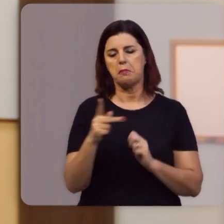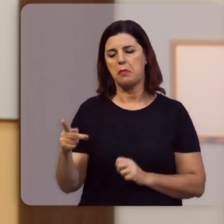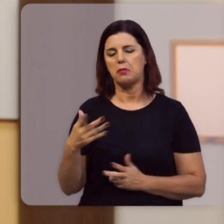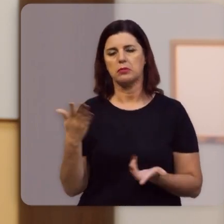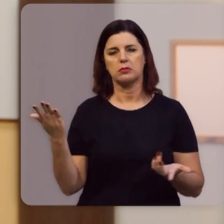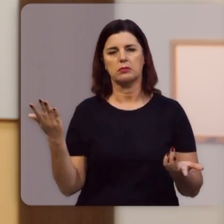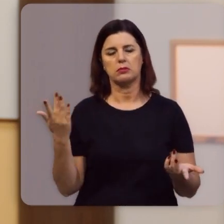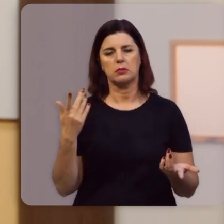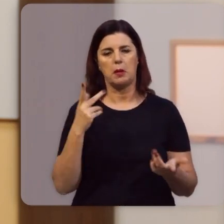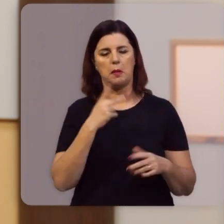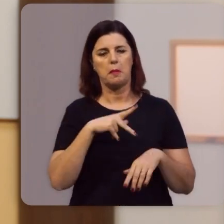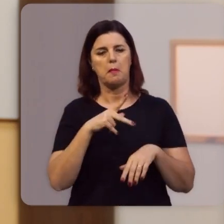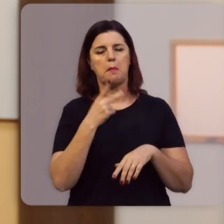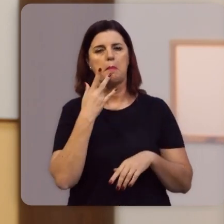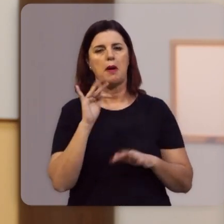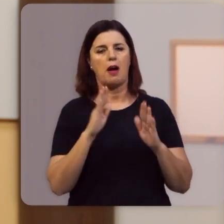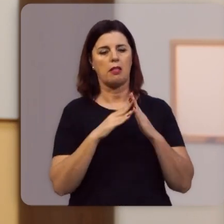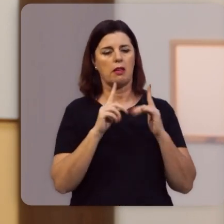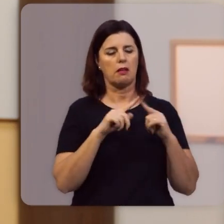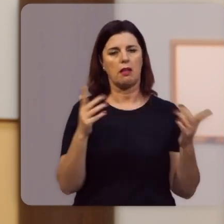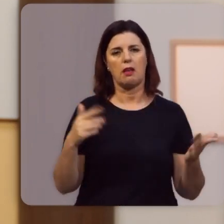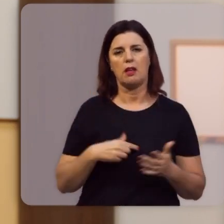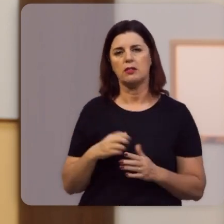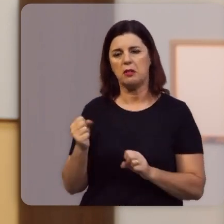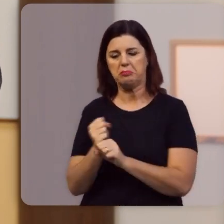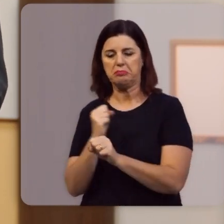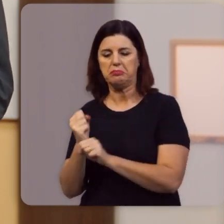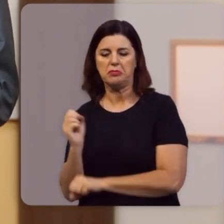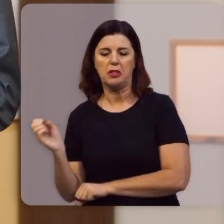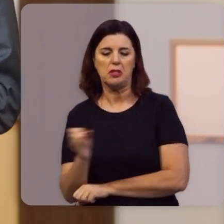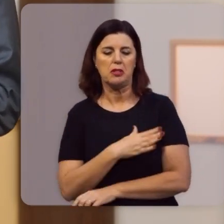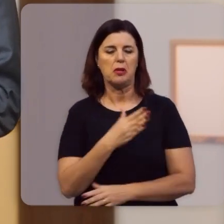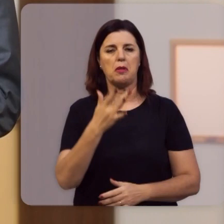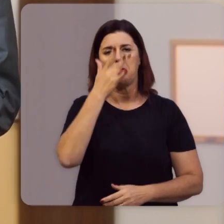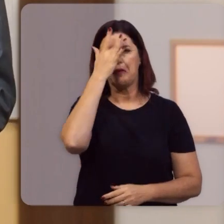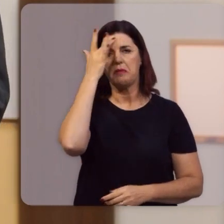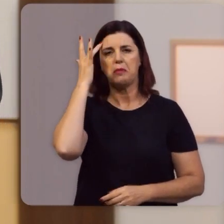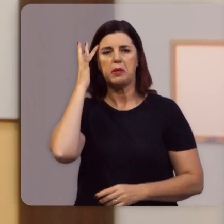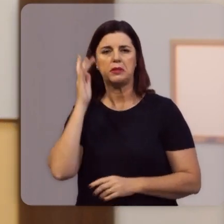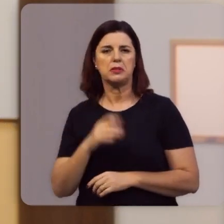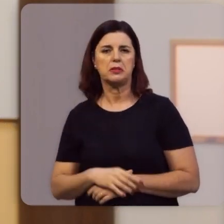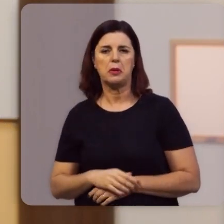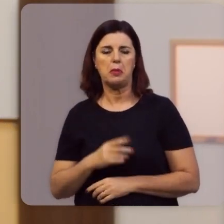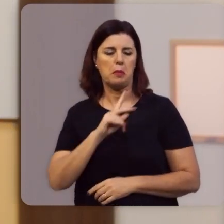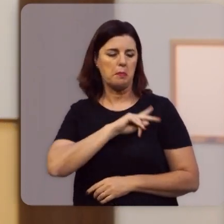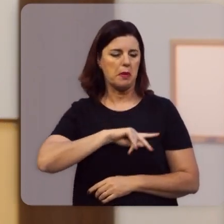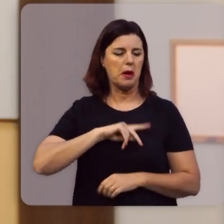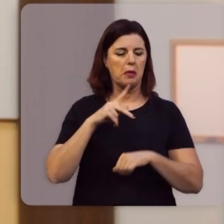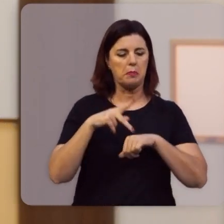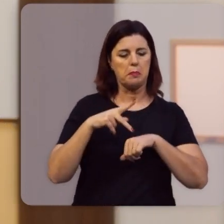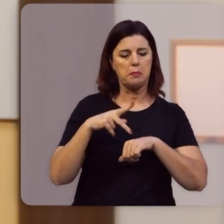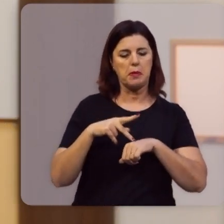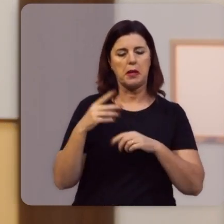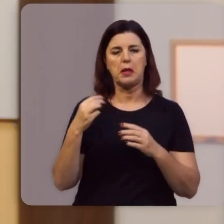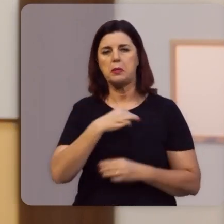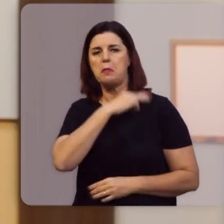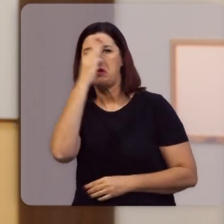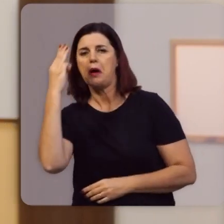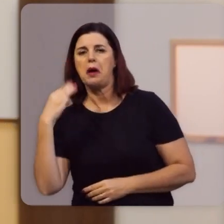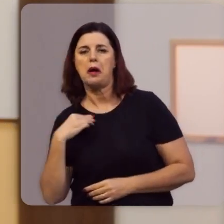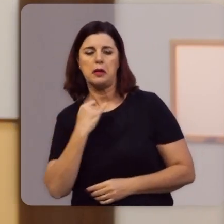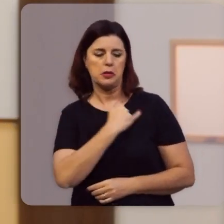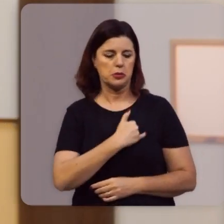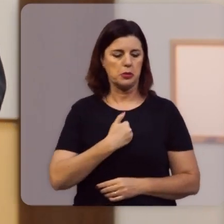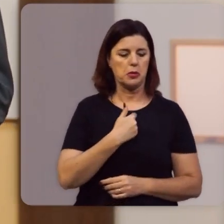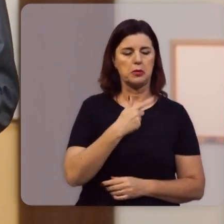apóstolos, nem os pais da igreja, nem os reformadores, nem os avivalistas, nem Paulo, nem Pedro, nem Maria, nem